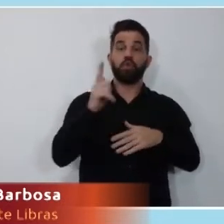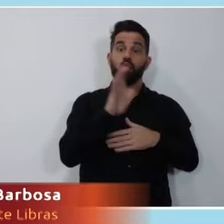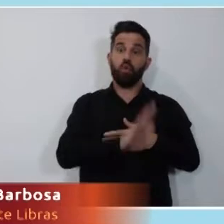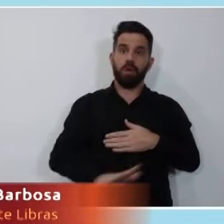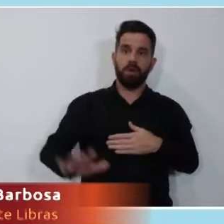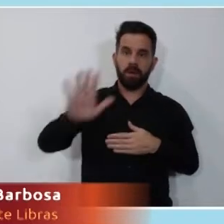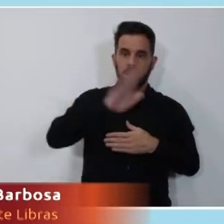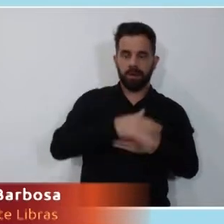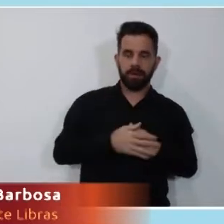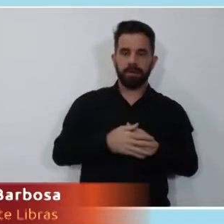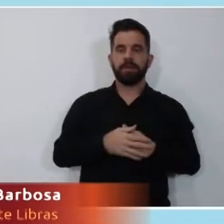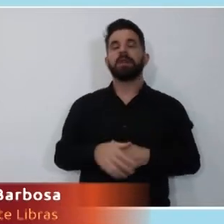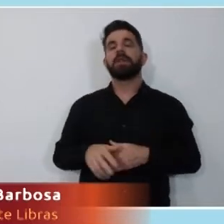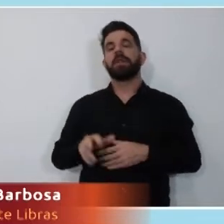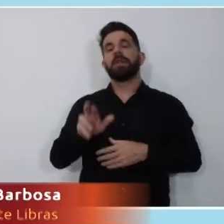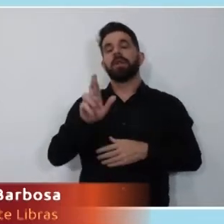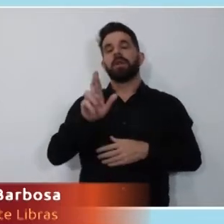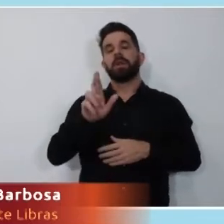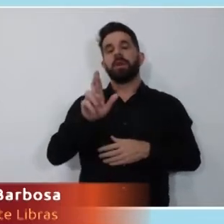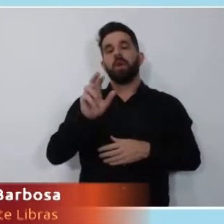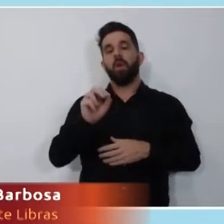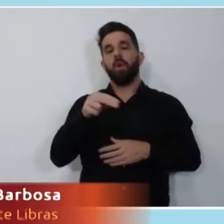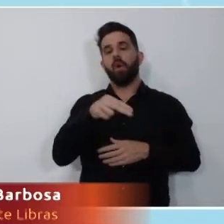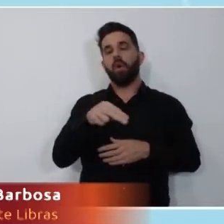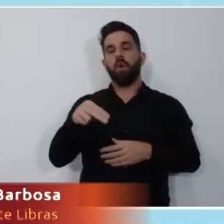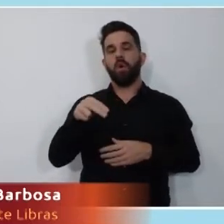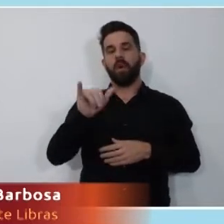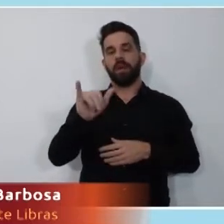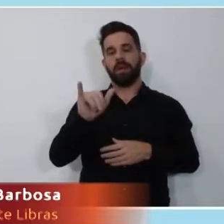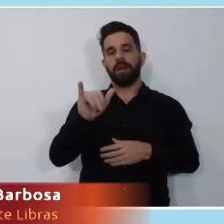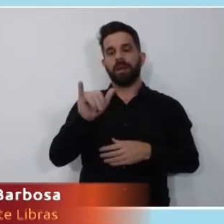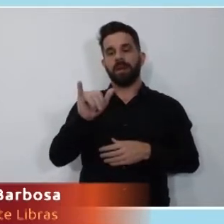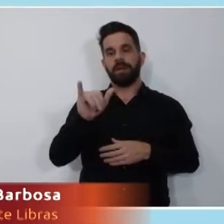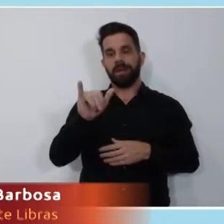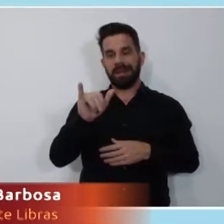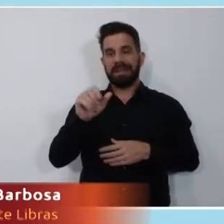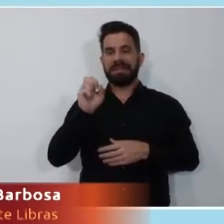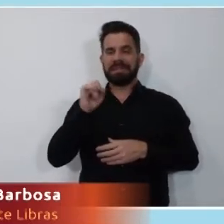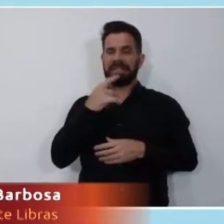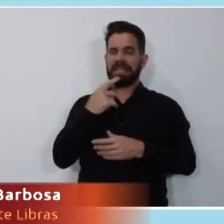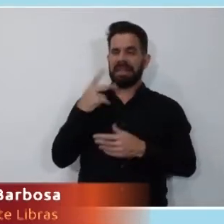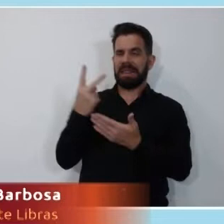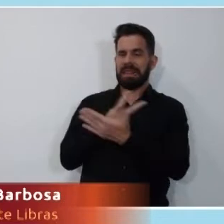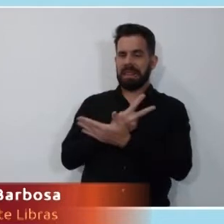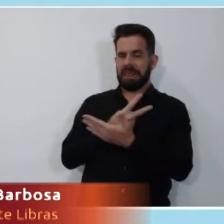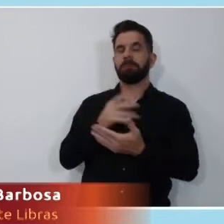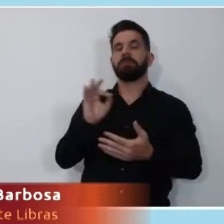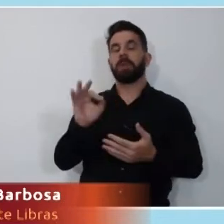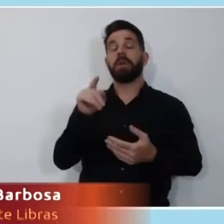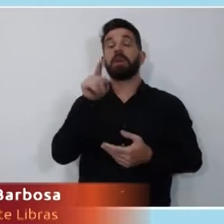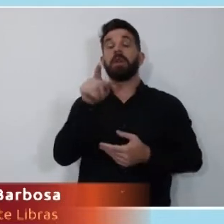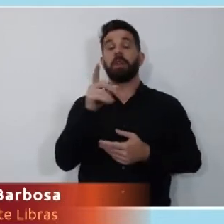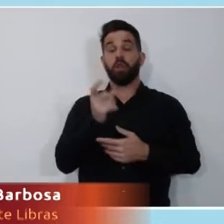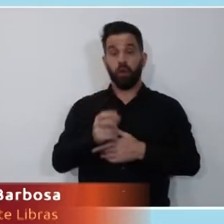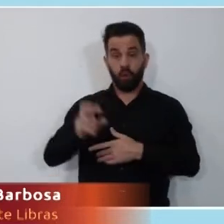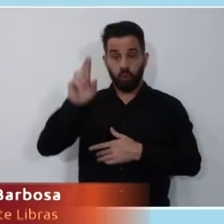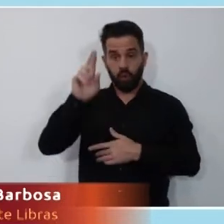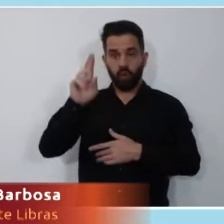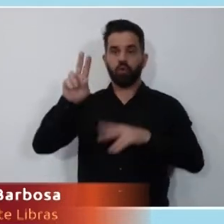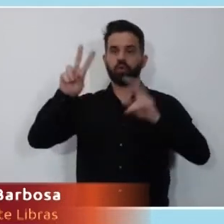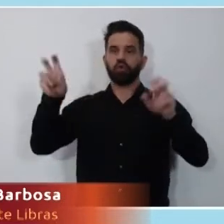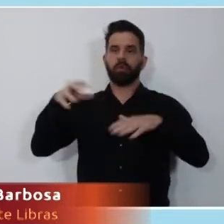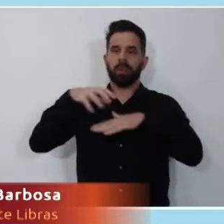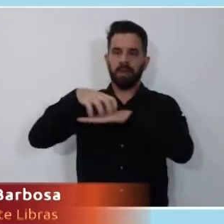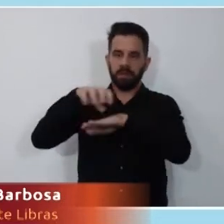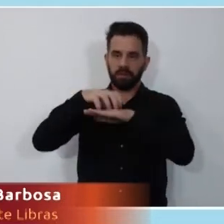Rony Marcelo Medrano, acredito que eu falei certo, professor, me corrija se estiver errada, que é doutor em transporte pela Universidade de